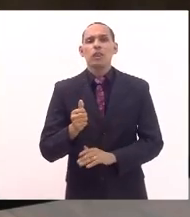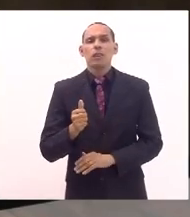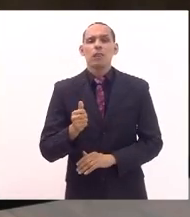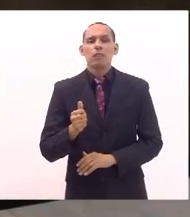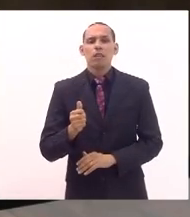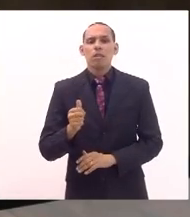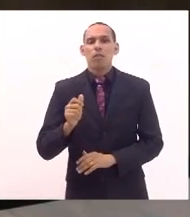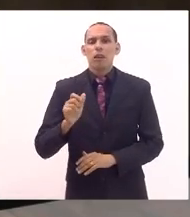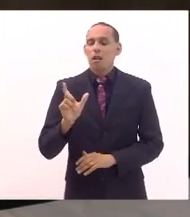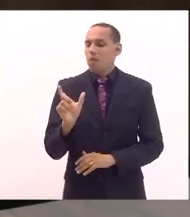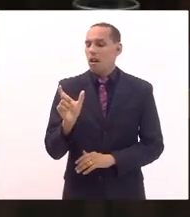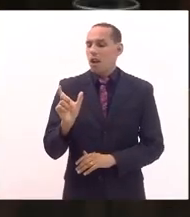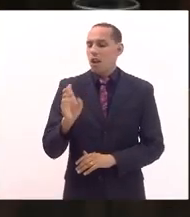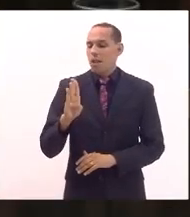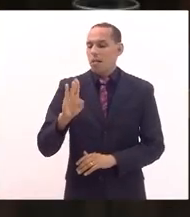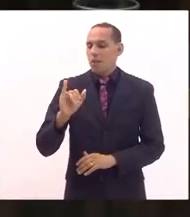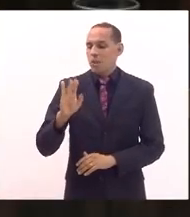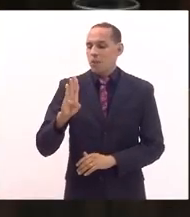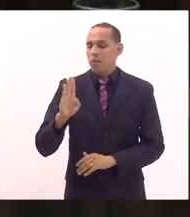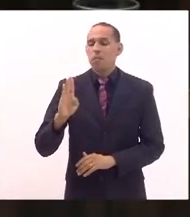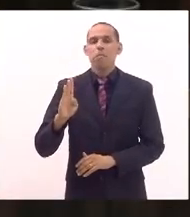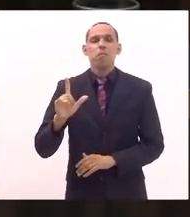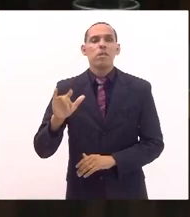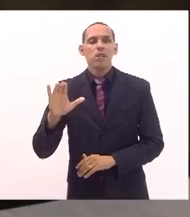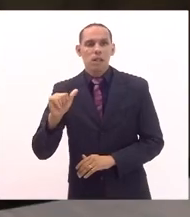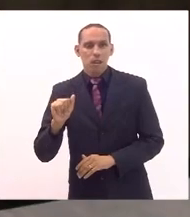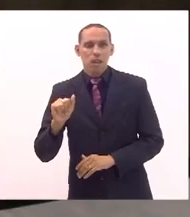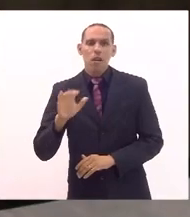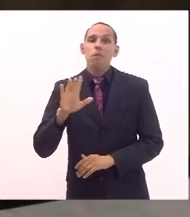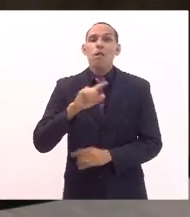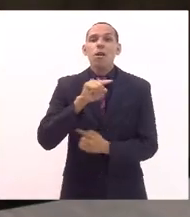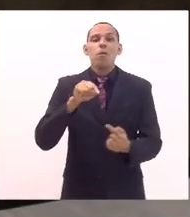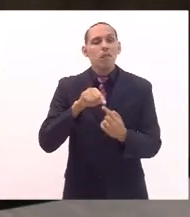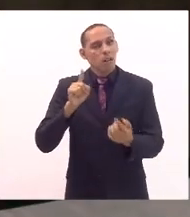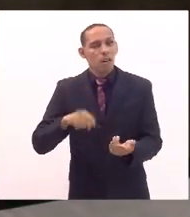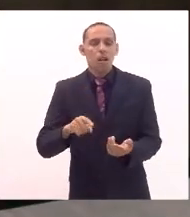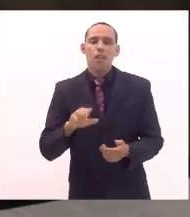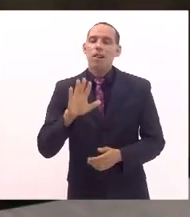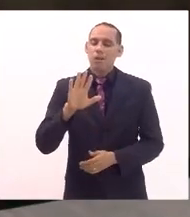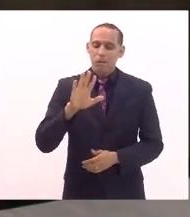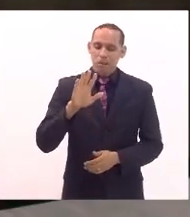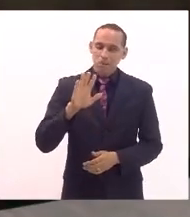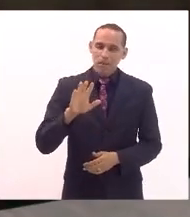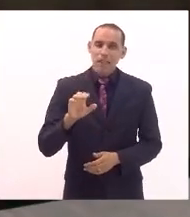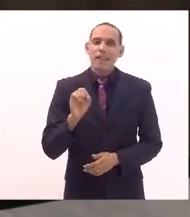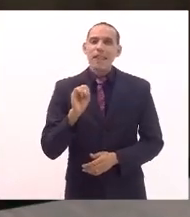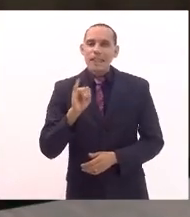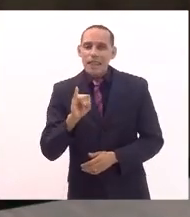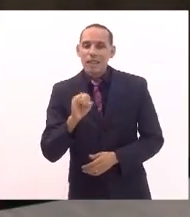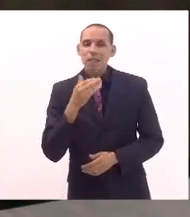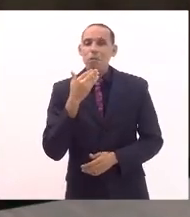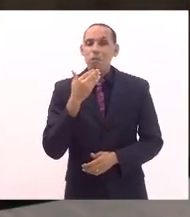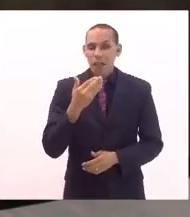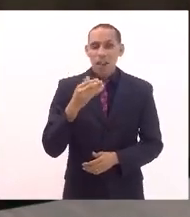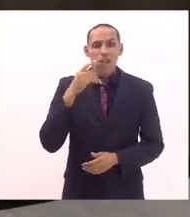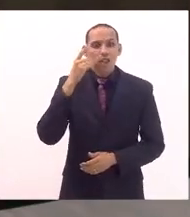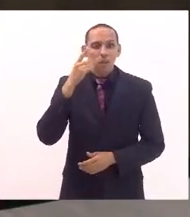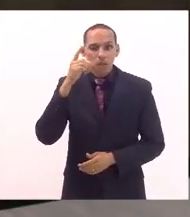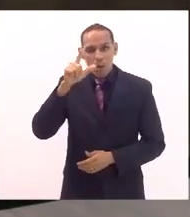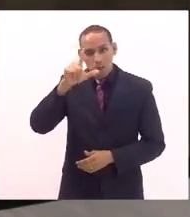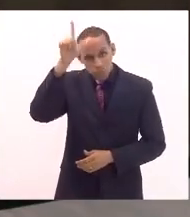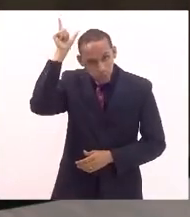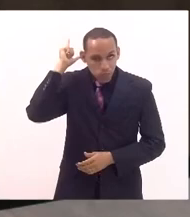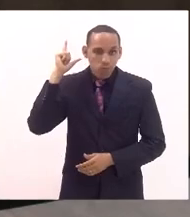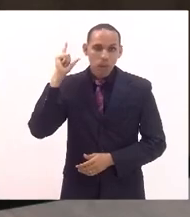palavras da palavra bem mas o objetivo era a história de novela que aqueles olha só só chora pedir para o Deputado Luiz Paulo